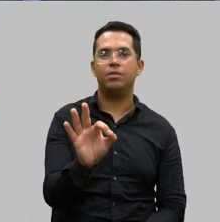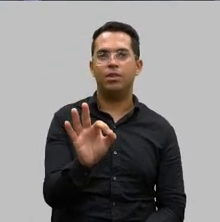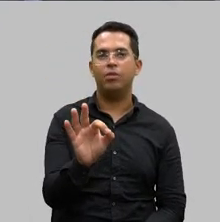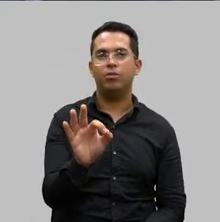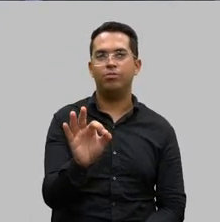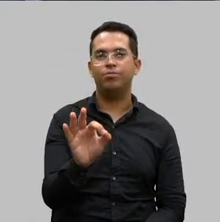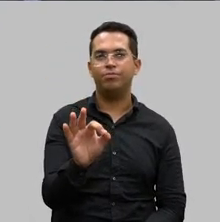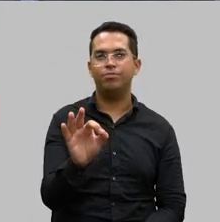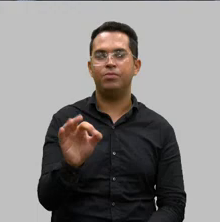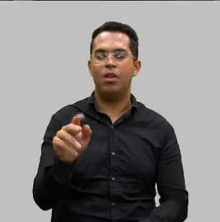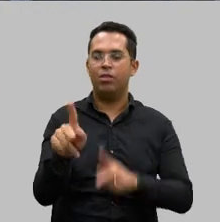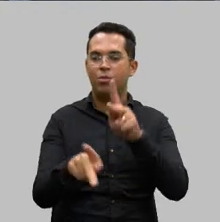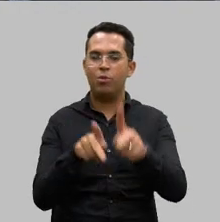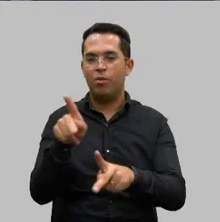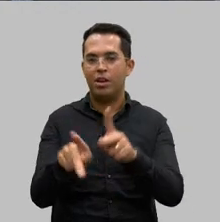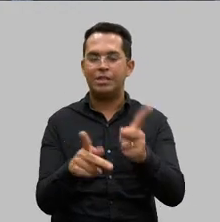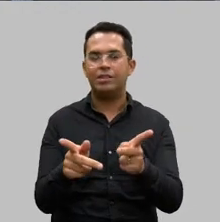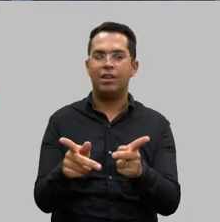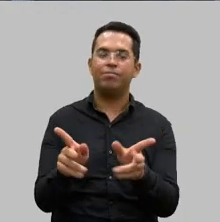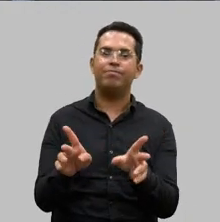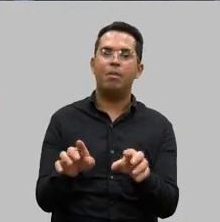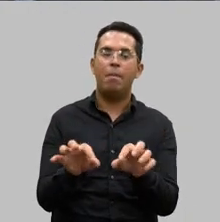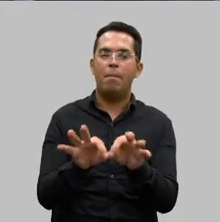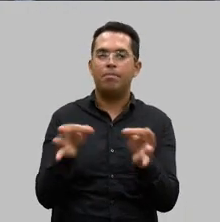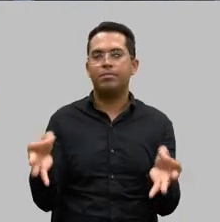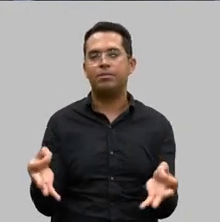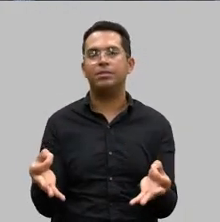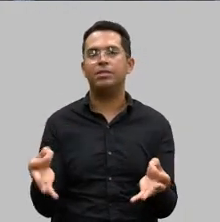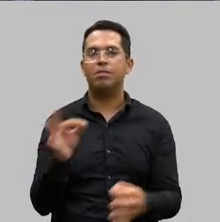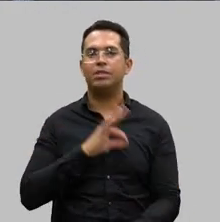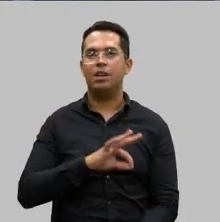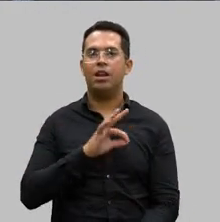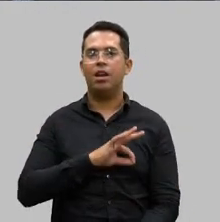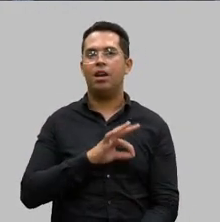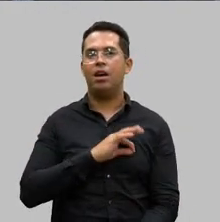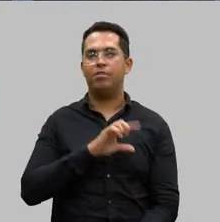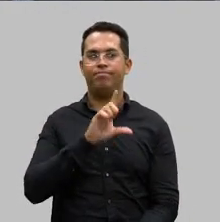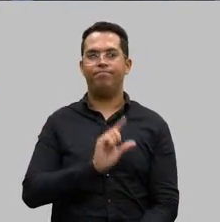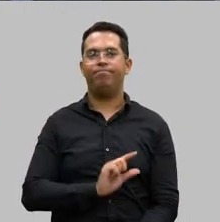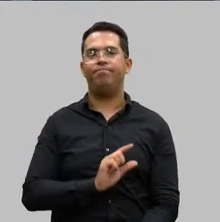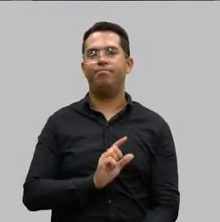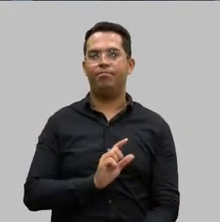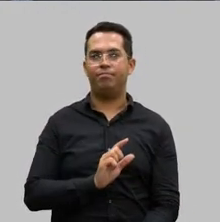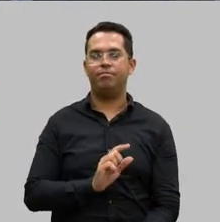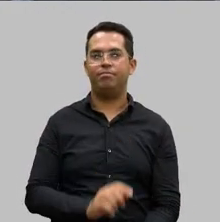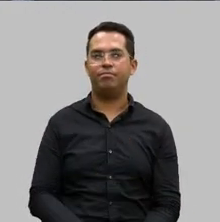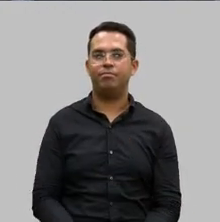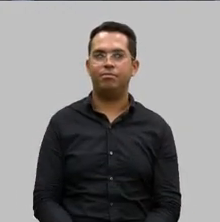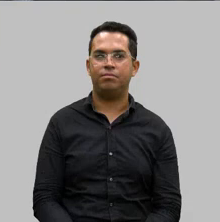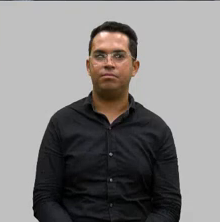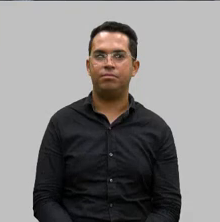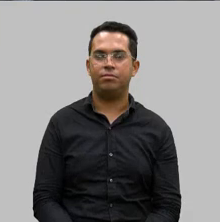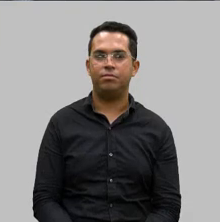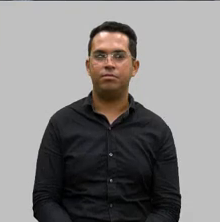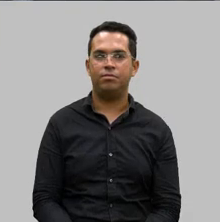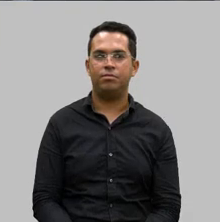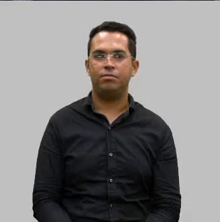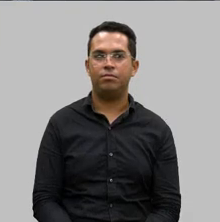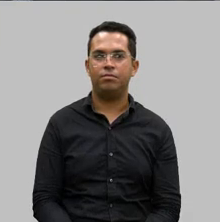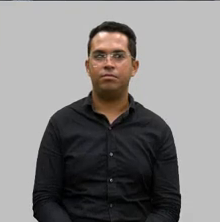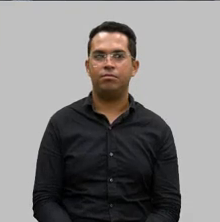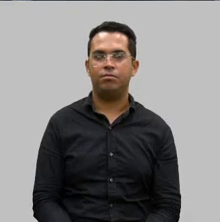mais da metade dessa população de muito baixa renda ou Sea ou seja pessoal está na